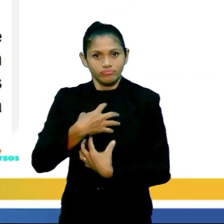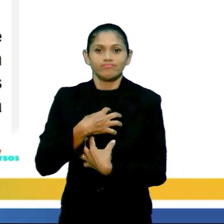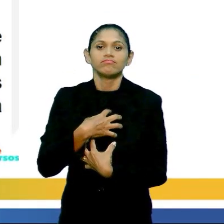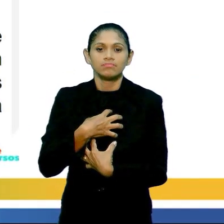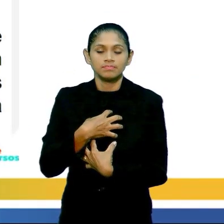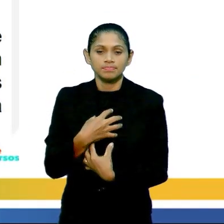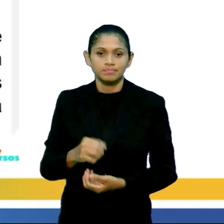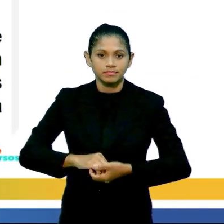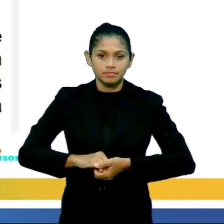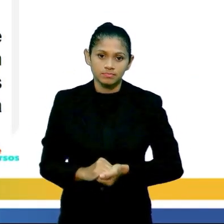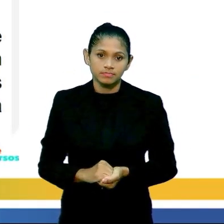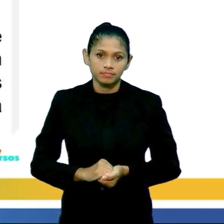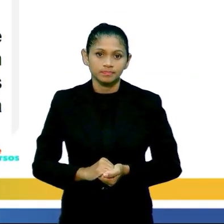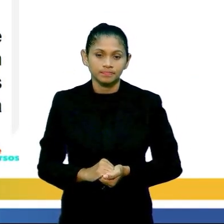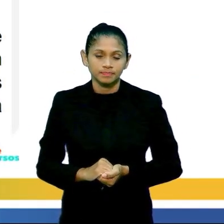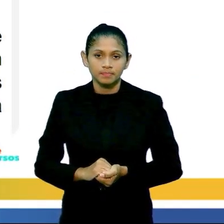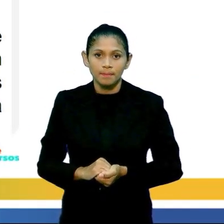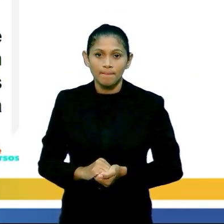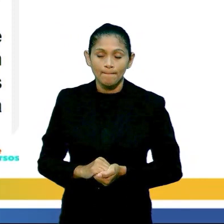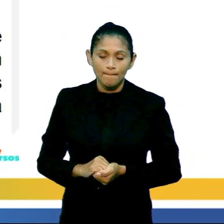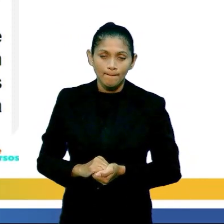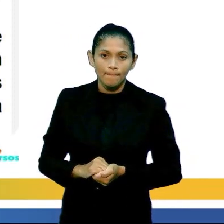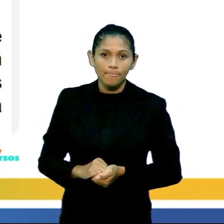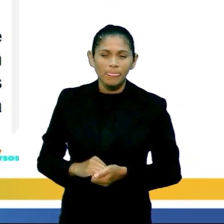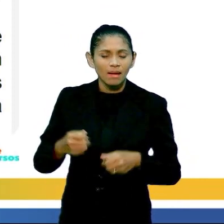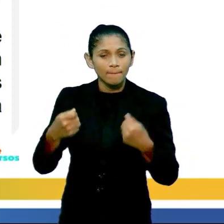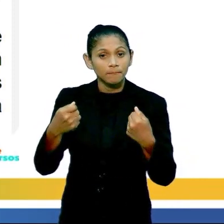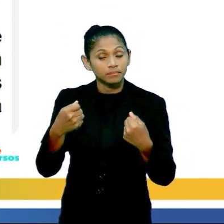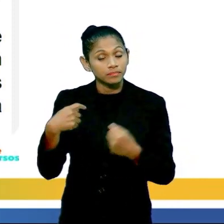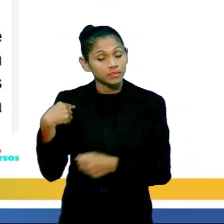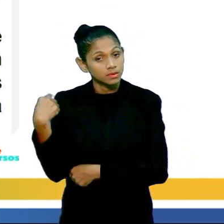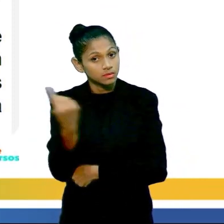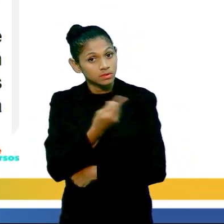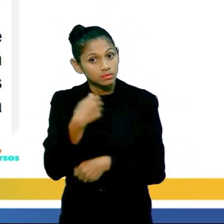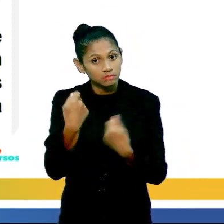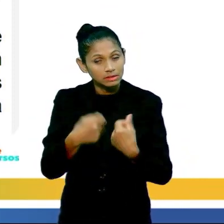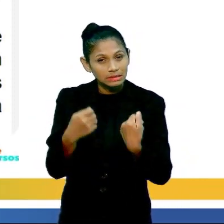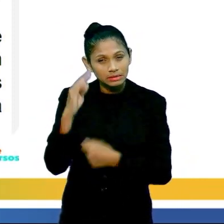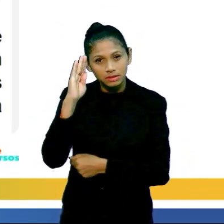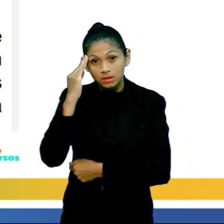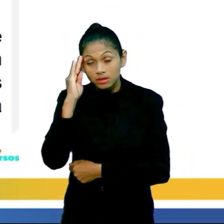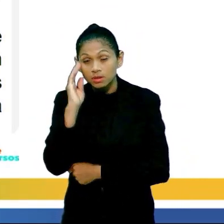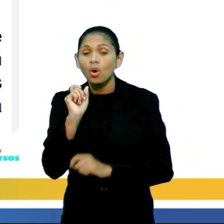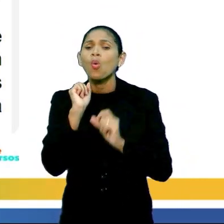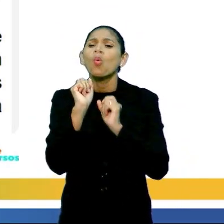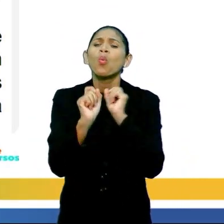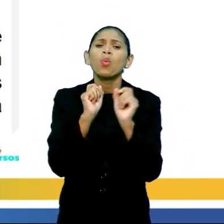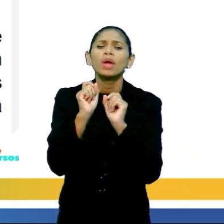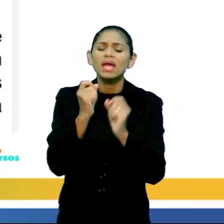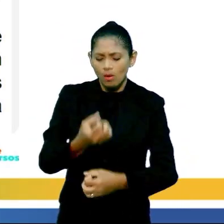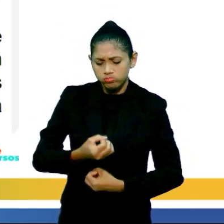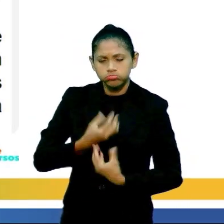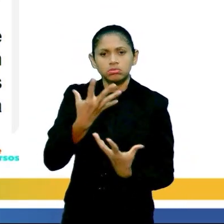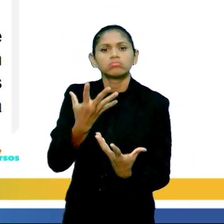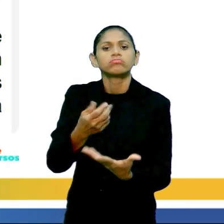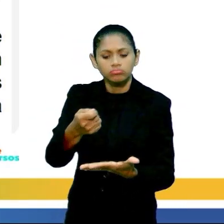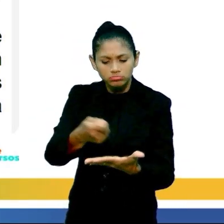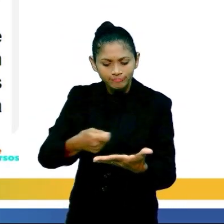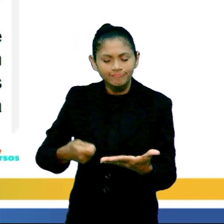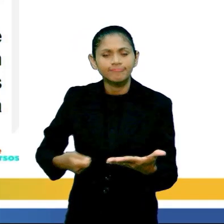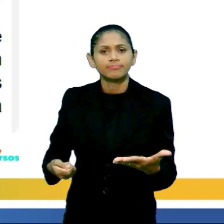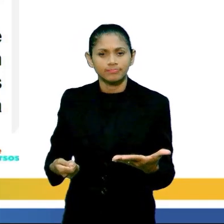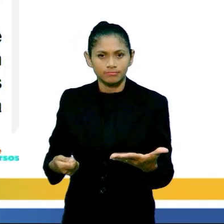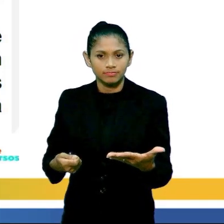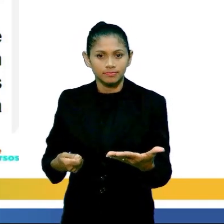Ademais disso, galera, a gente tem que entender o que é um poema, né? É claro que nesse caso aí, o enunciador, ele já nos disse